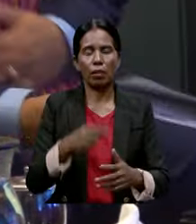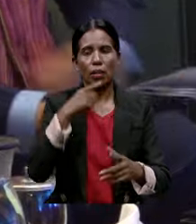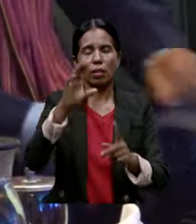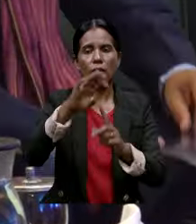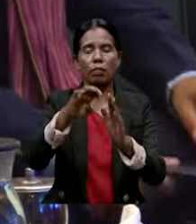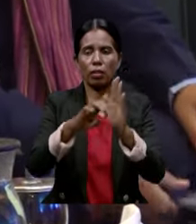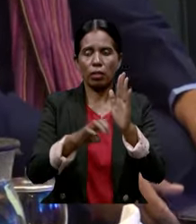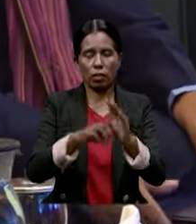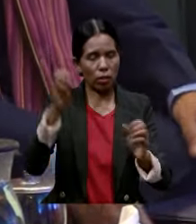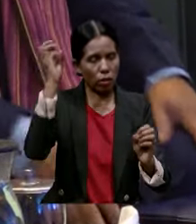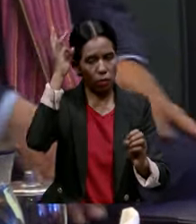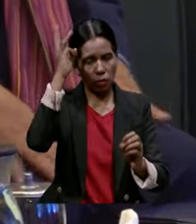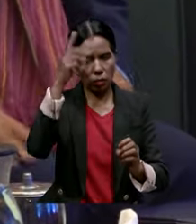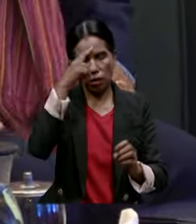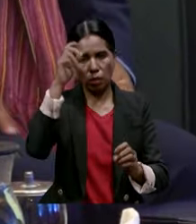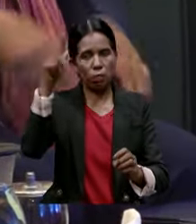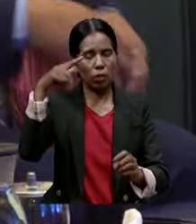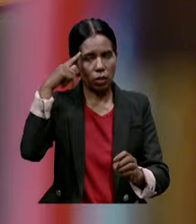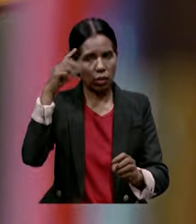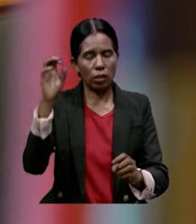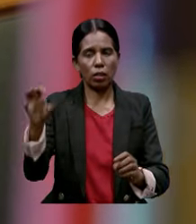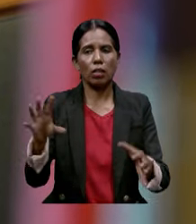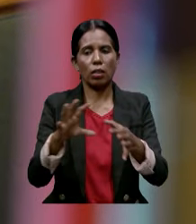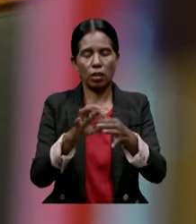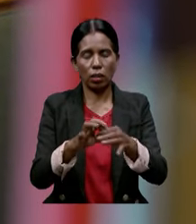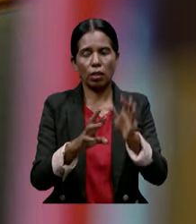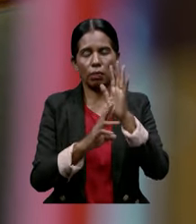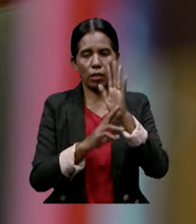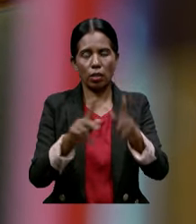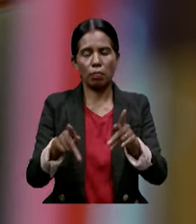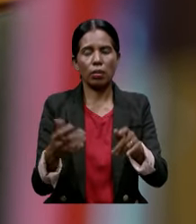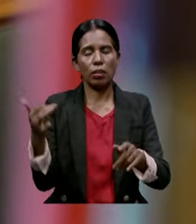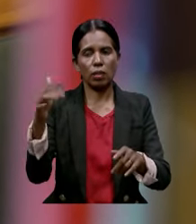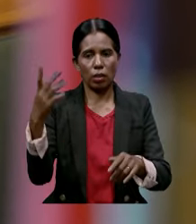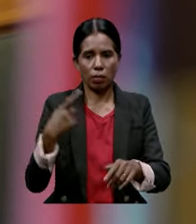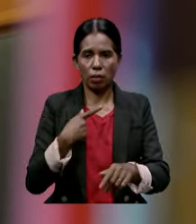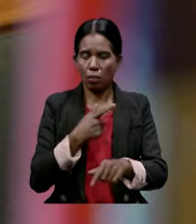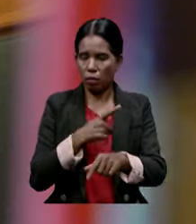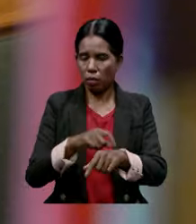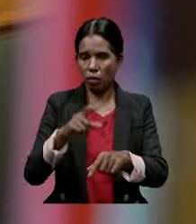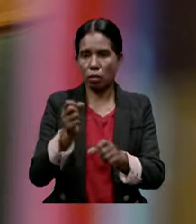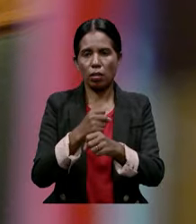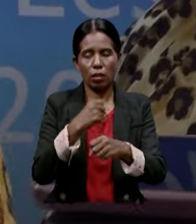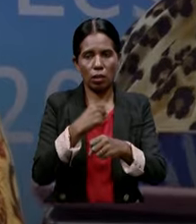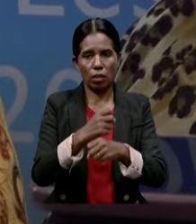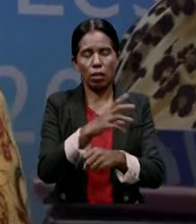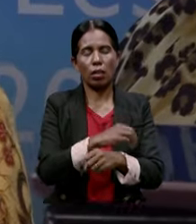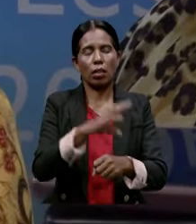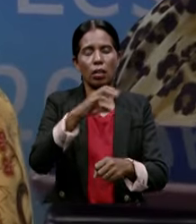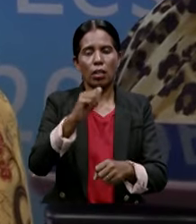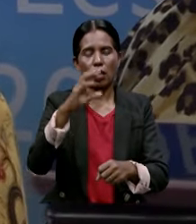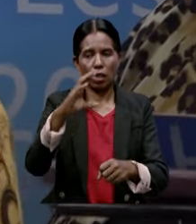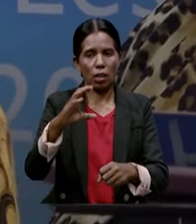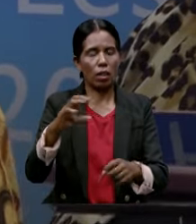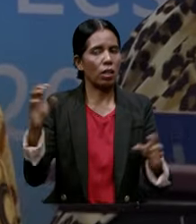la preocupa, não considera política binga malo entre representante povo sira e Parlamento Nacional, não halo função CAC nem durante ne